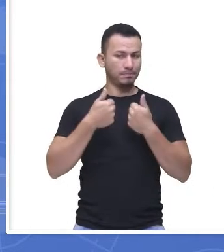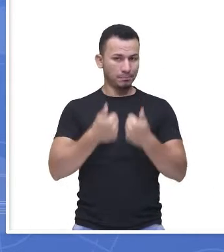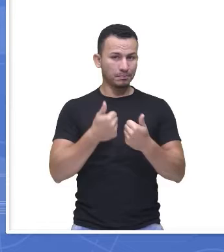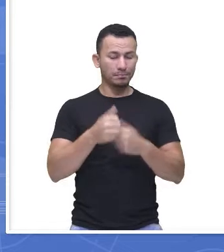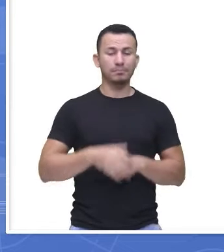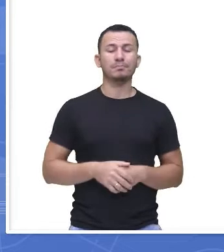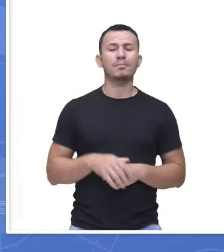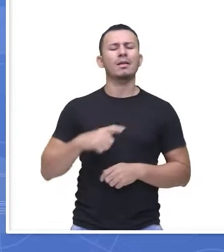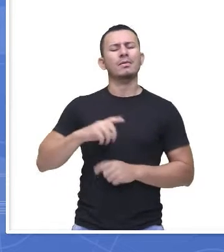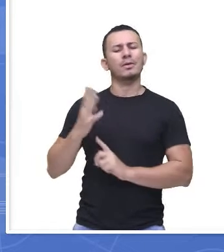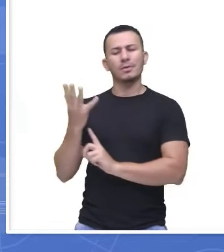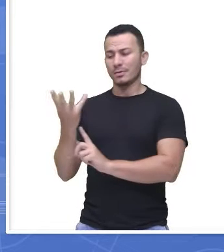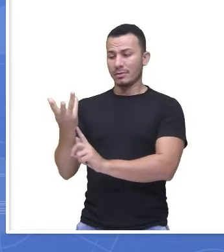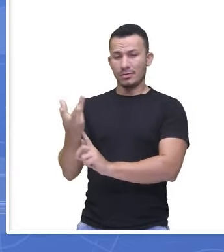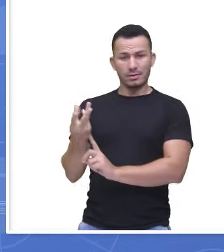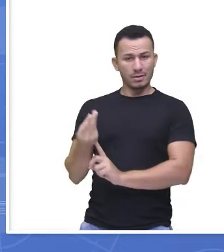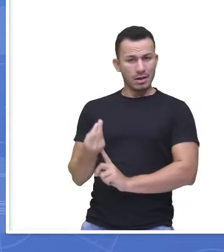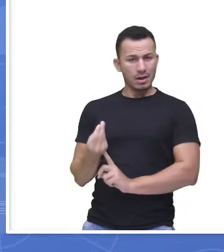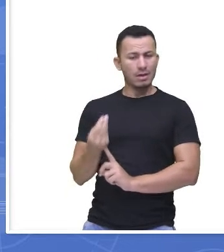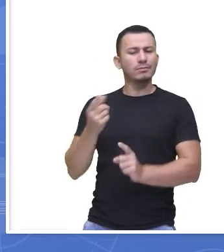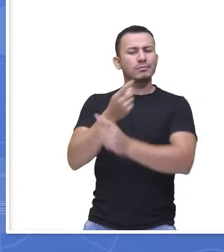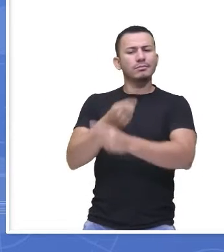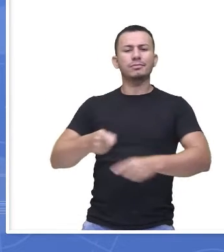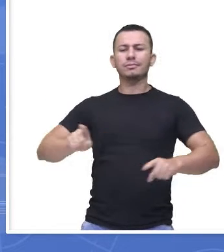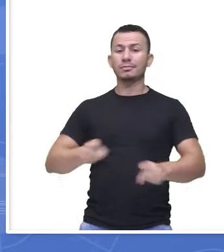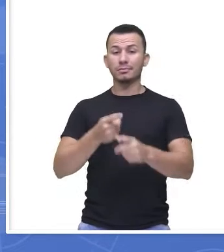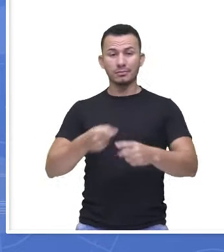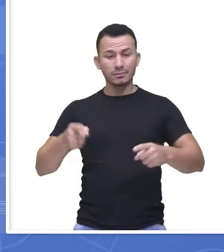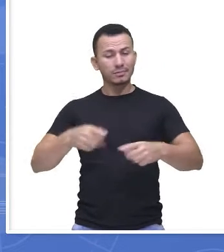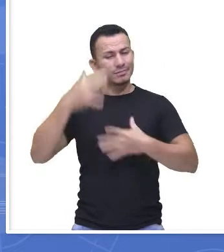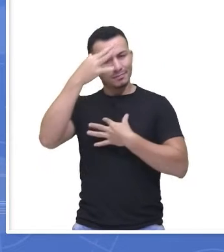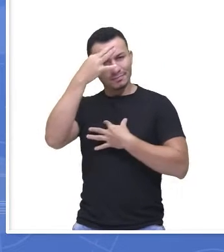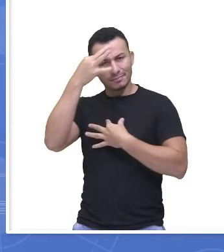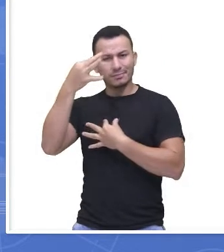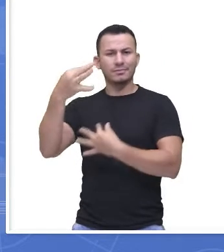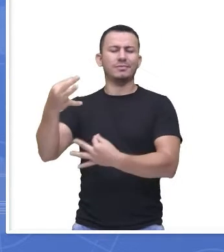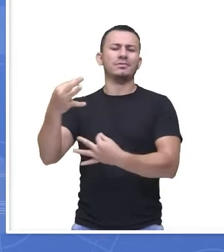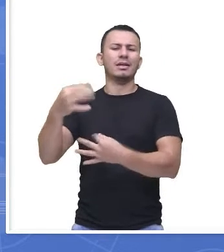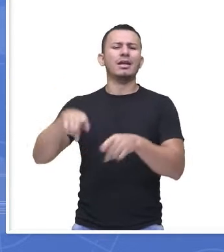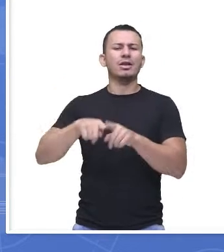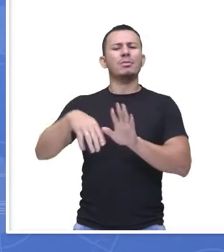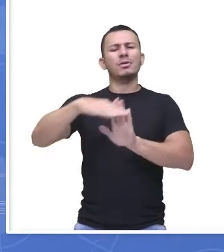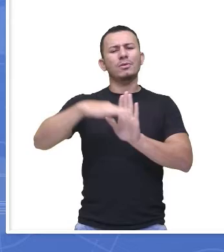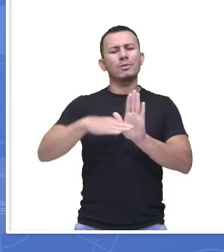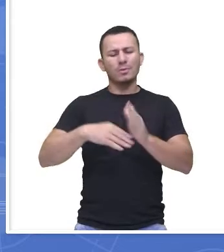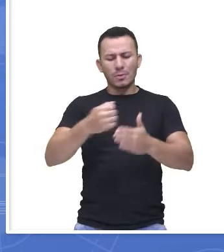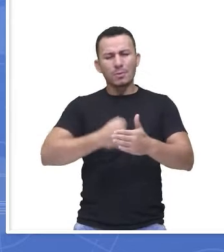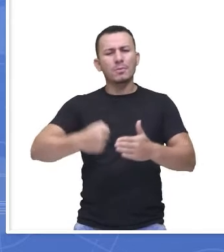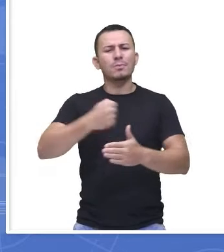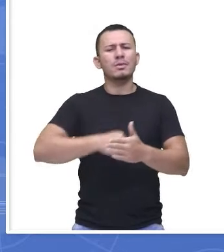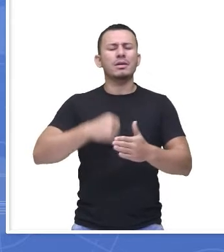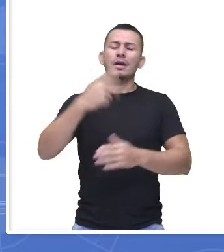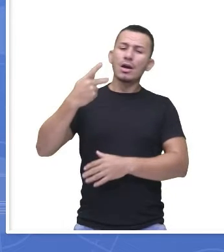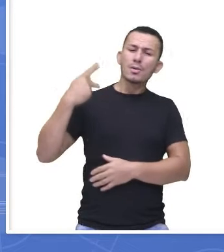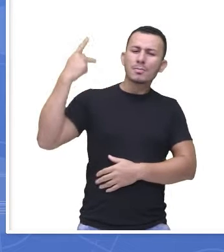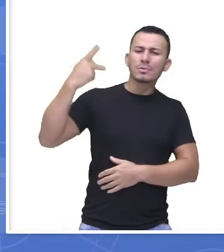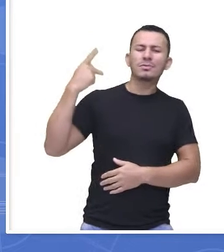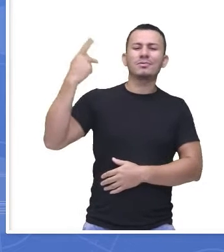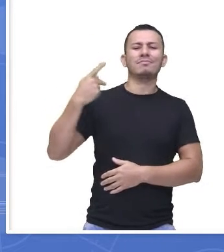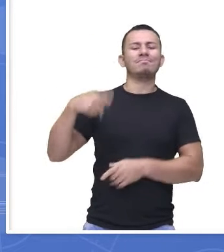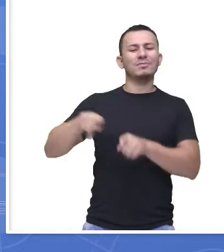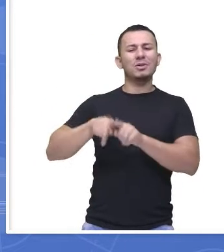nossas artes, a música, a fé, a culinária, a política, a